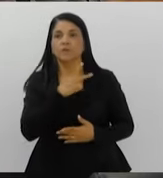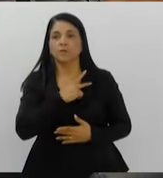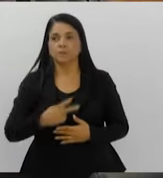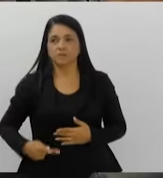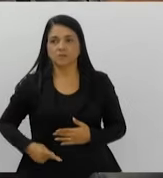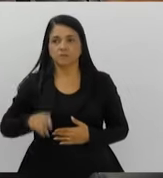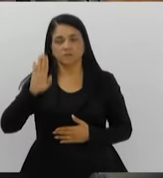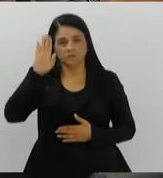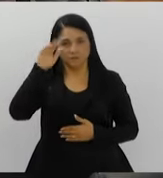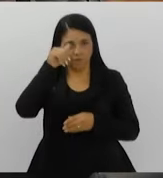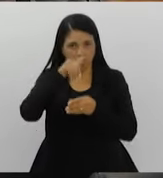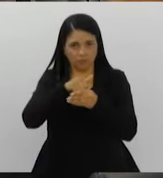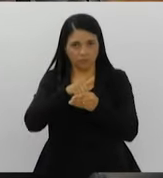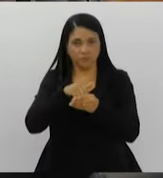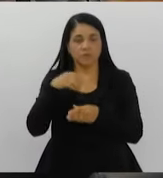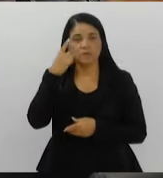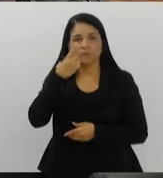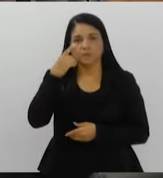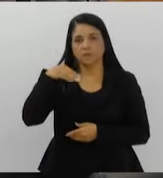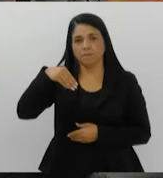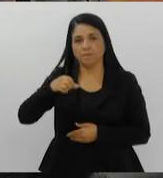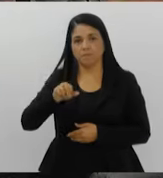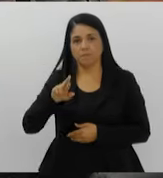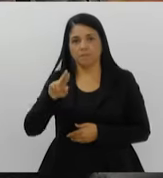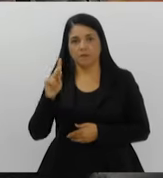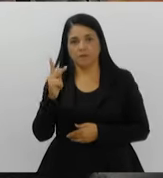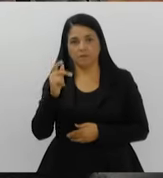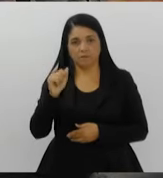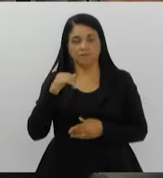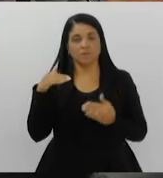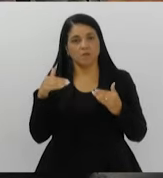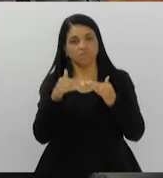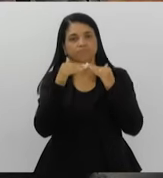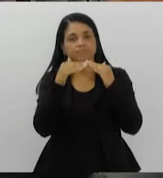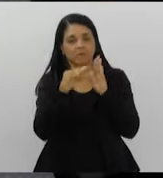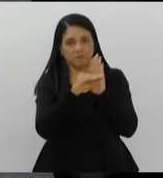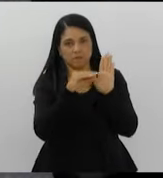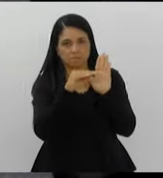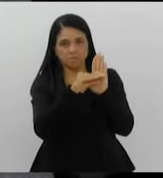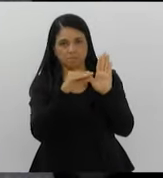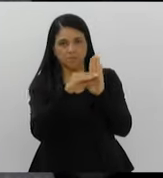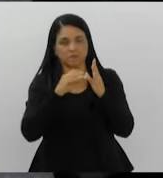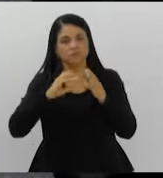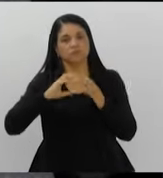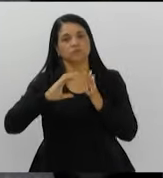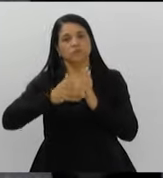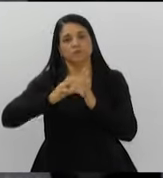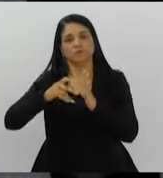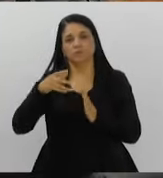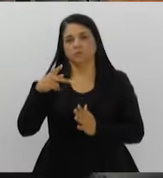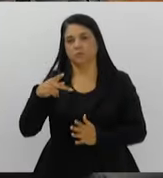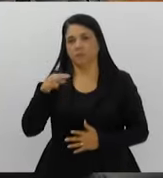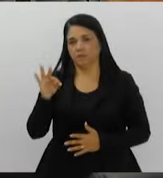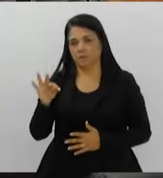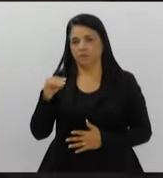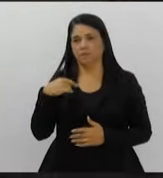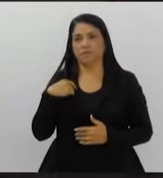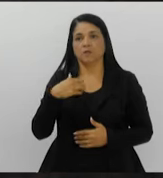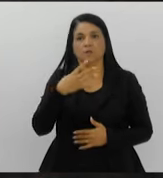meu voto... Deputada Marta Rocha. Declarar meu voto a favor da emenda do Partido dos Trabalhadores. A